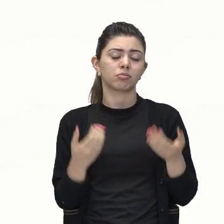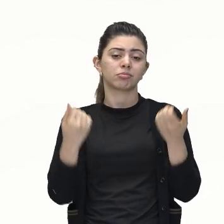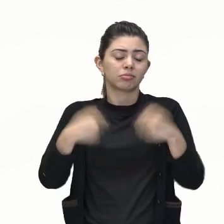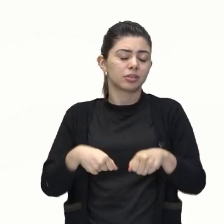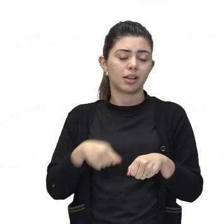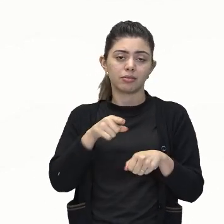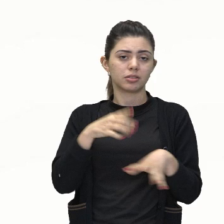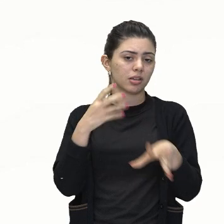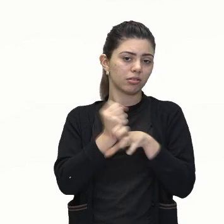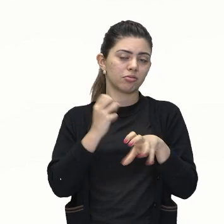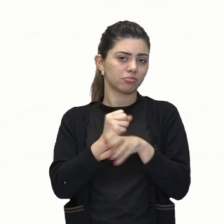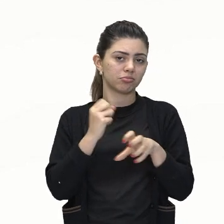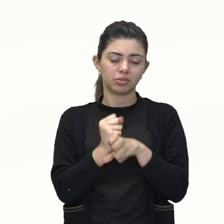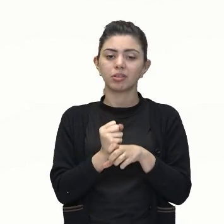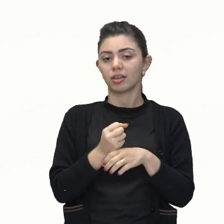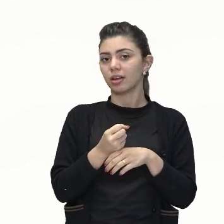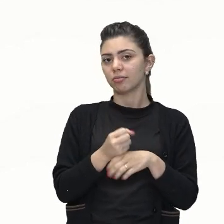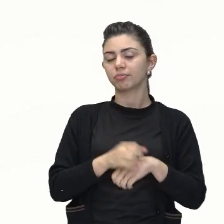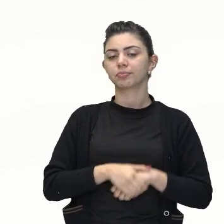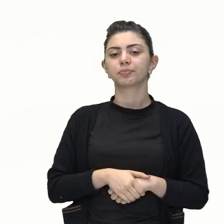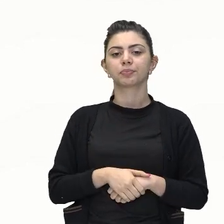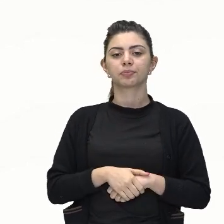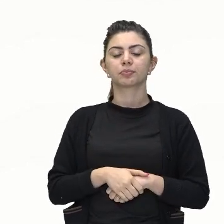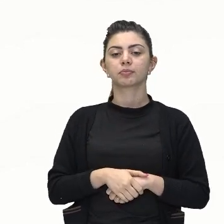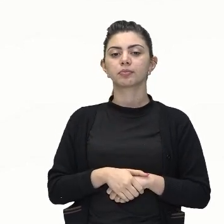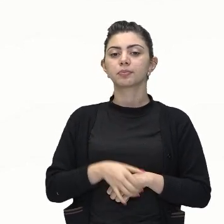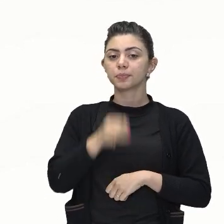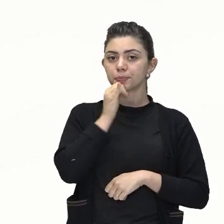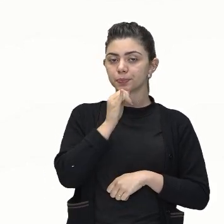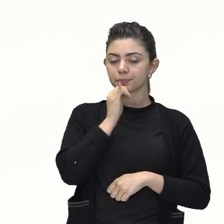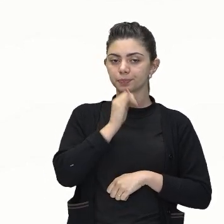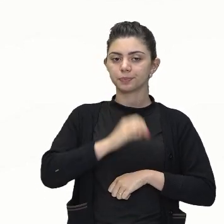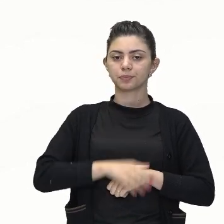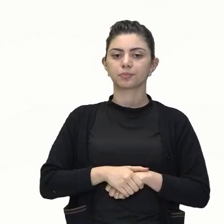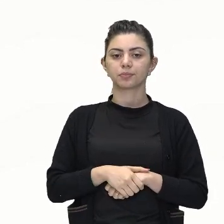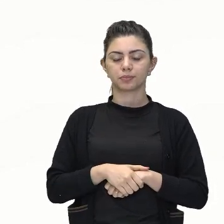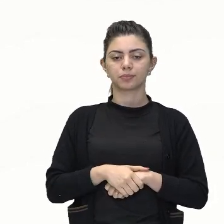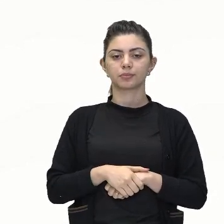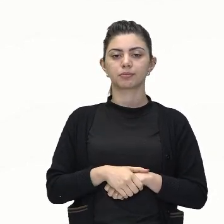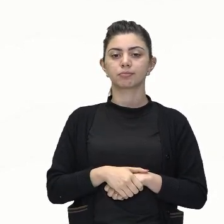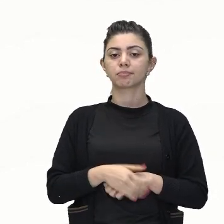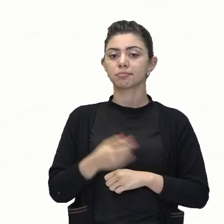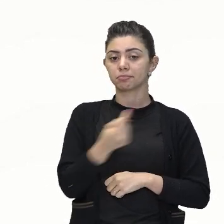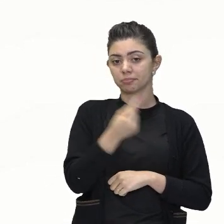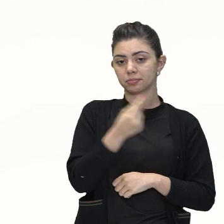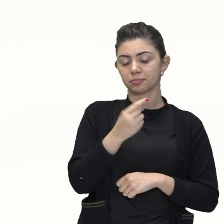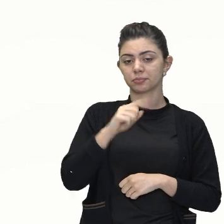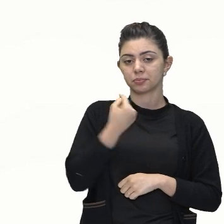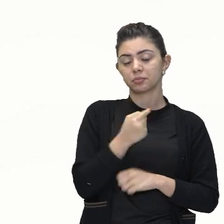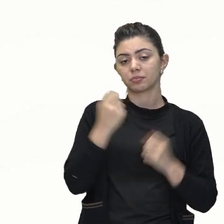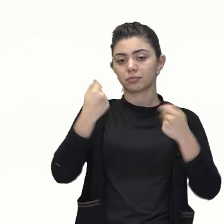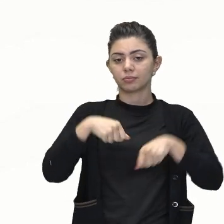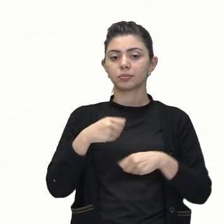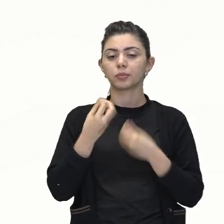maneiras diferentes. Entre elas, a gente pode fazer o seguinte. Primeiro, eu vou multiplicar aqui,